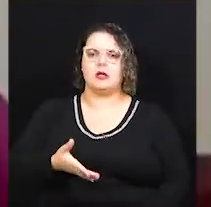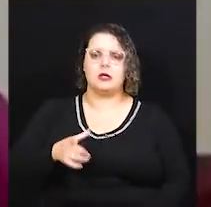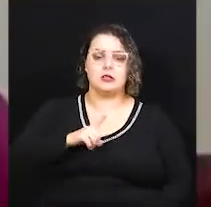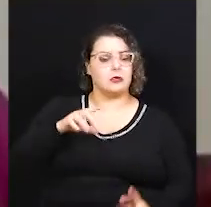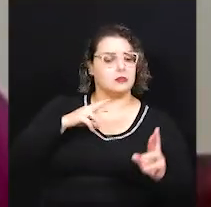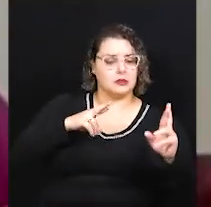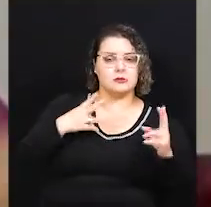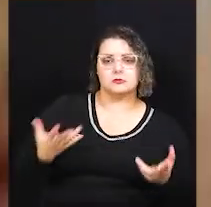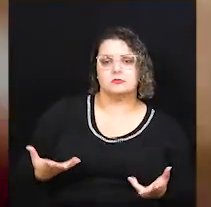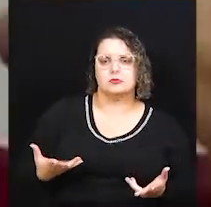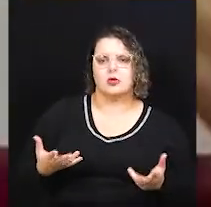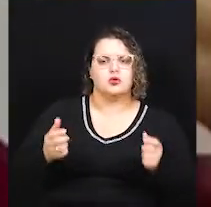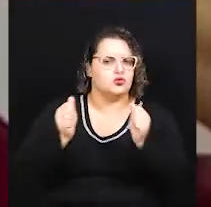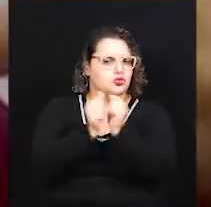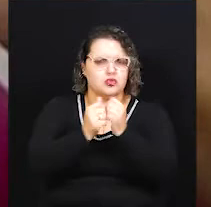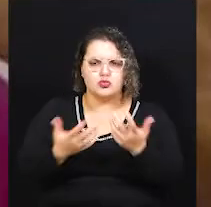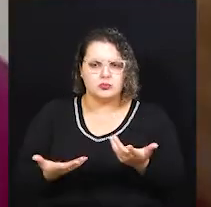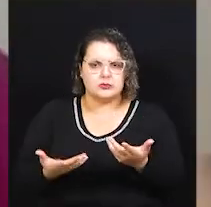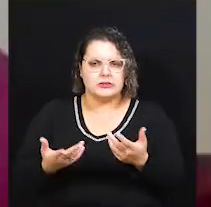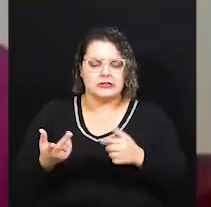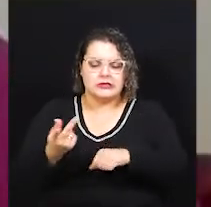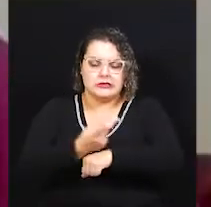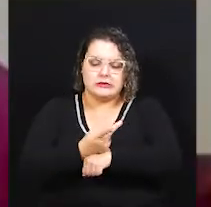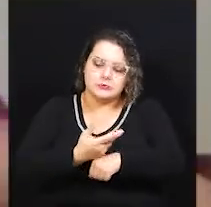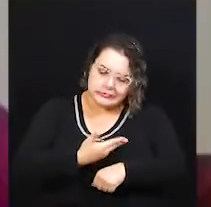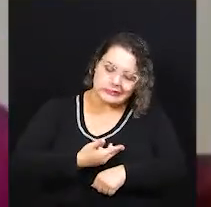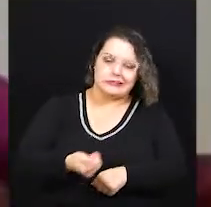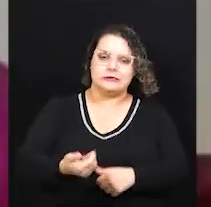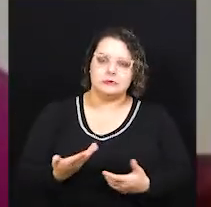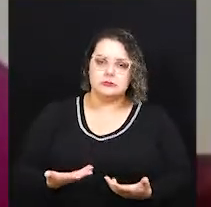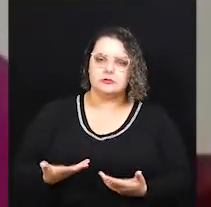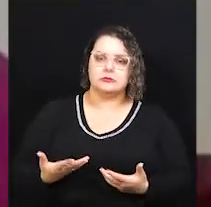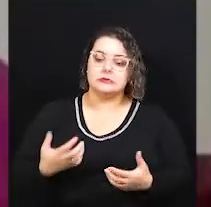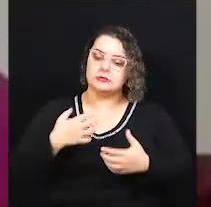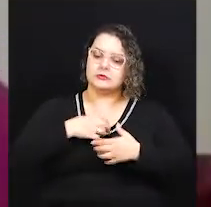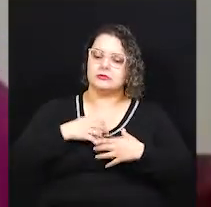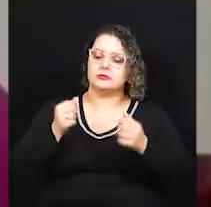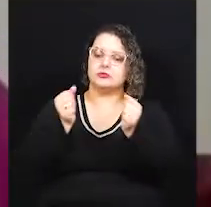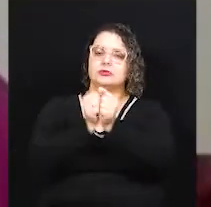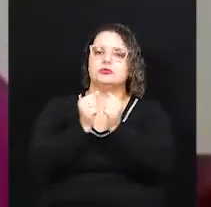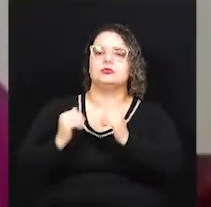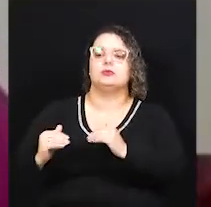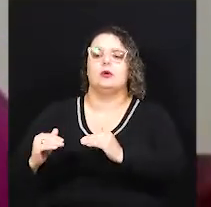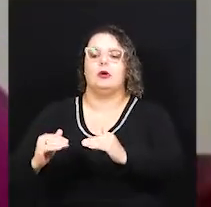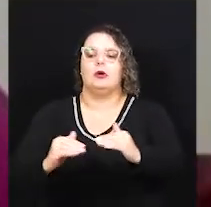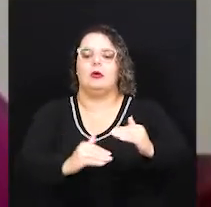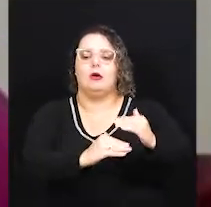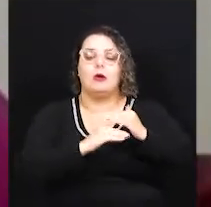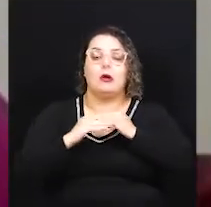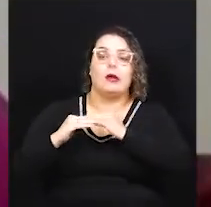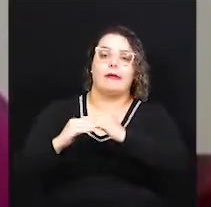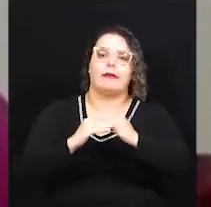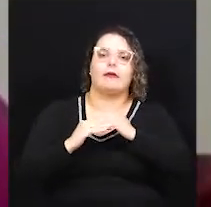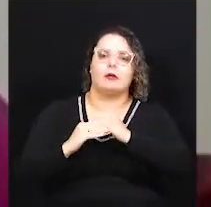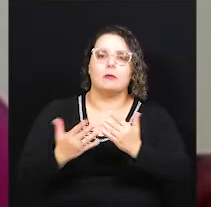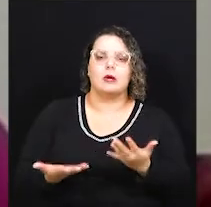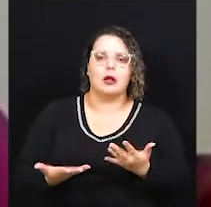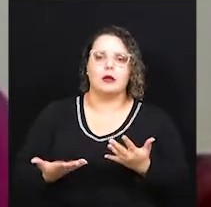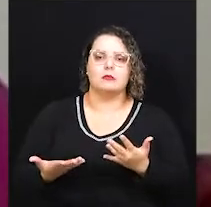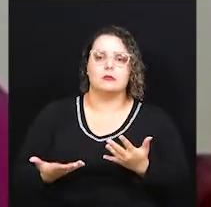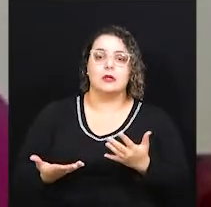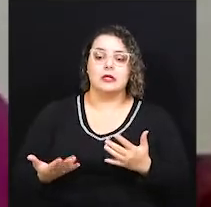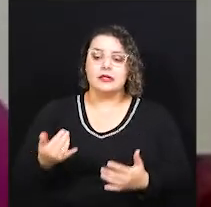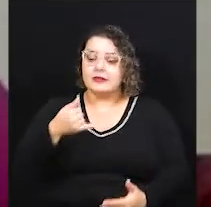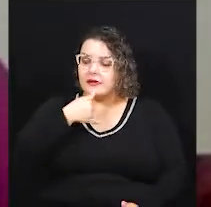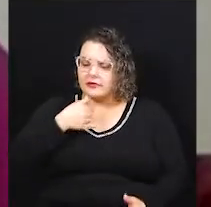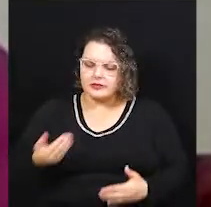instrumento da esperança tocando também. É só eu puxá-los para frente e trazer de forma a poder eles virem a assumir a frente